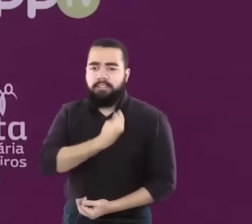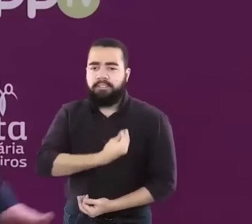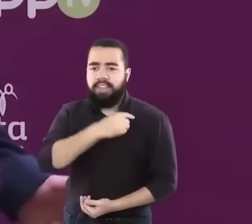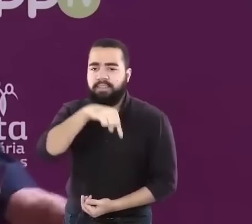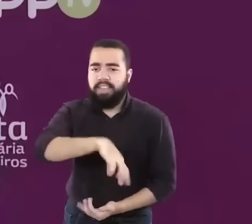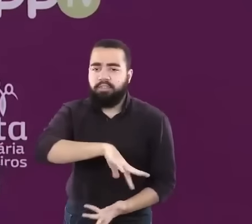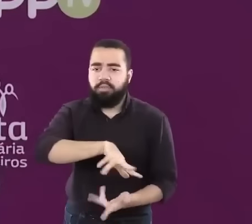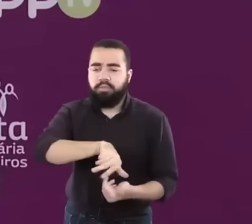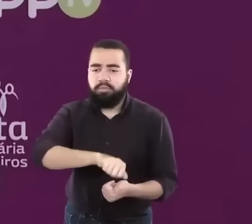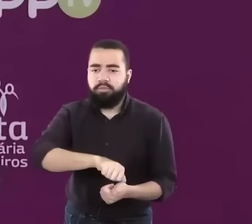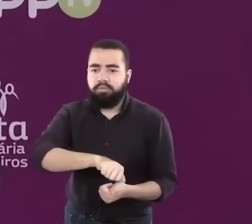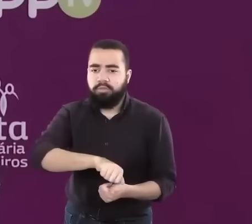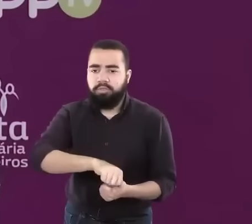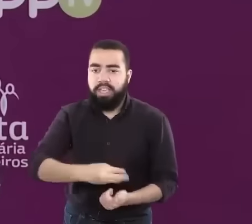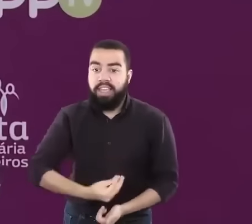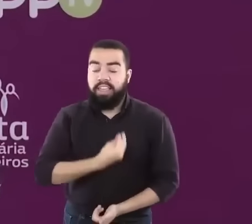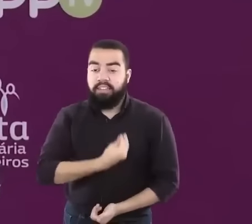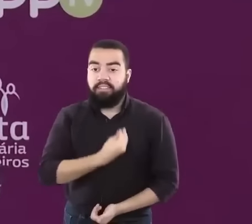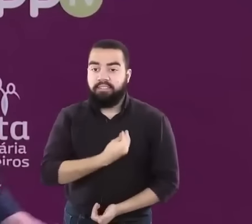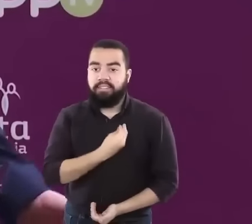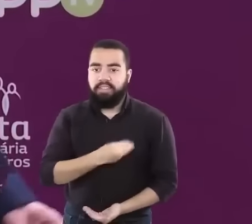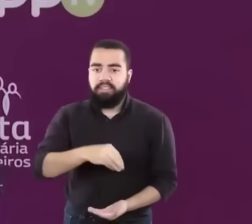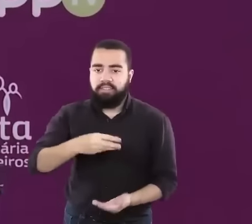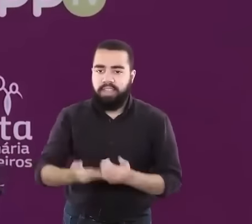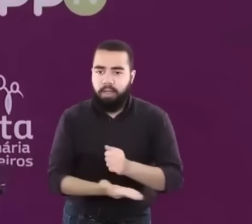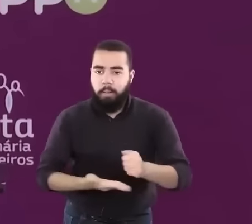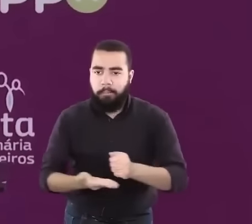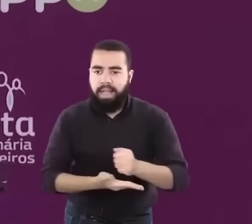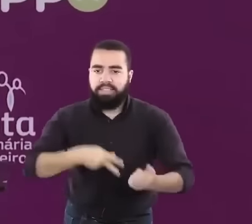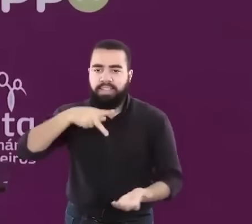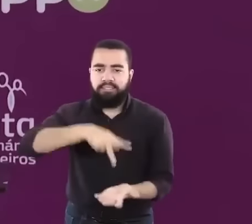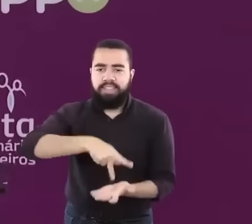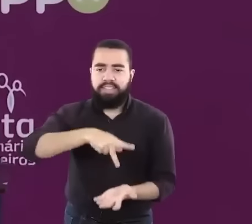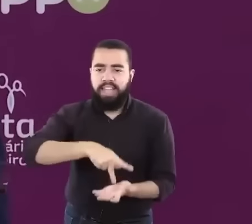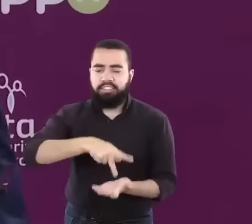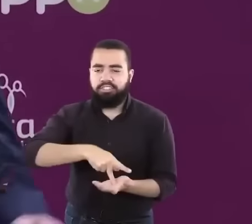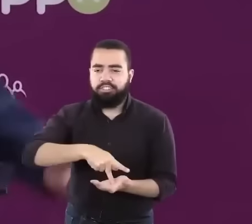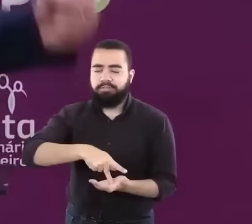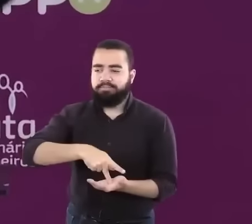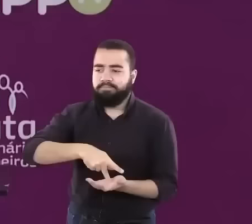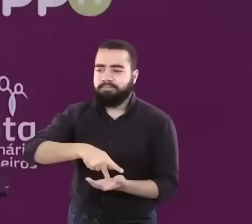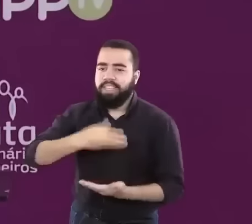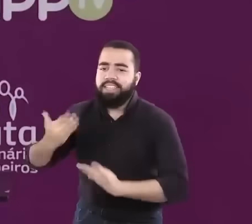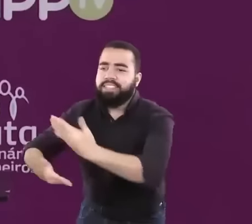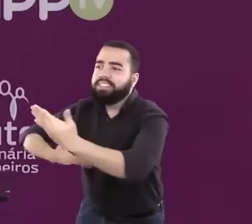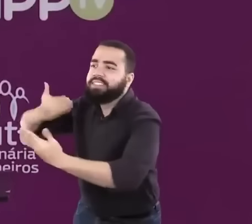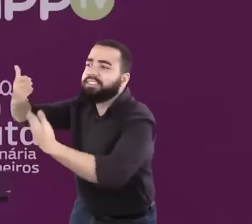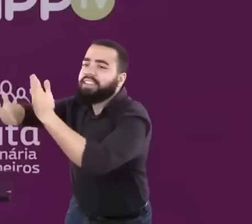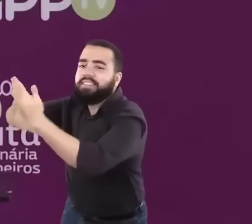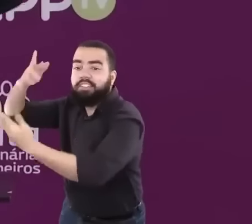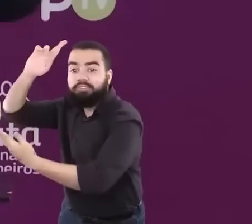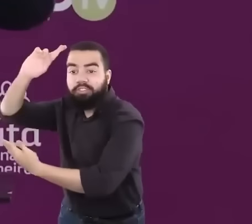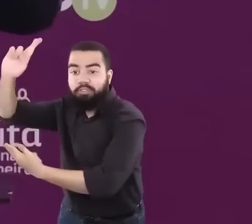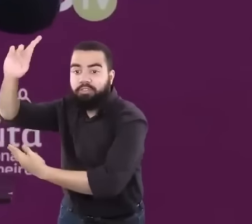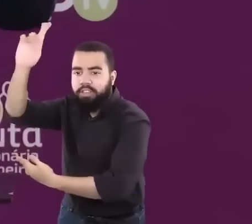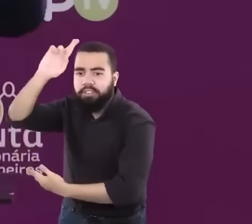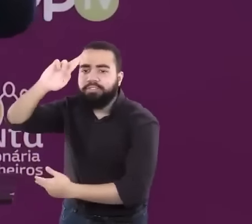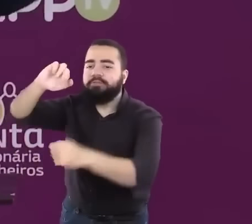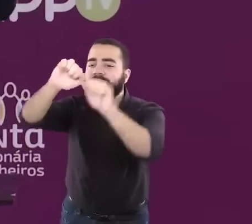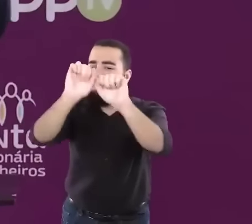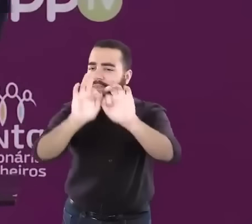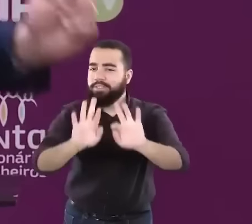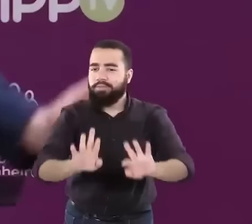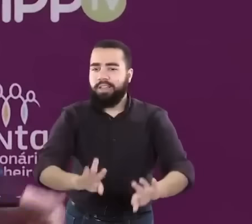e alimenta-te da Verdade agrada-te do Senhor e ele satisfará os desejos do teu coração